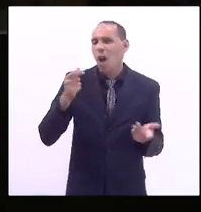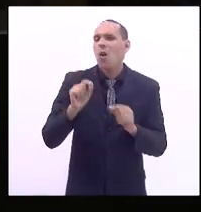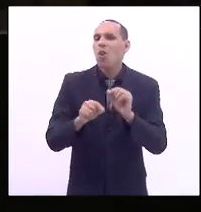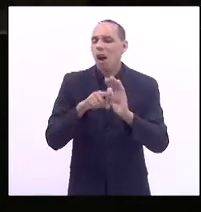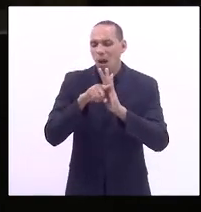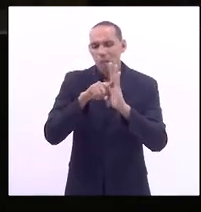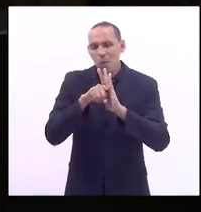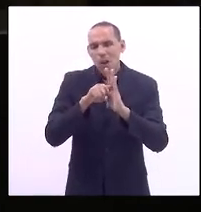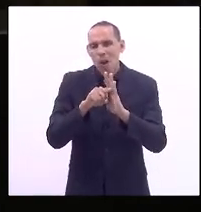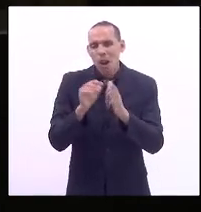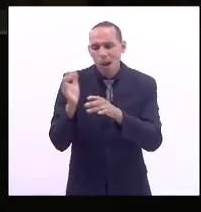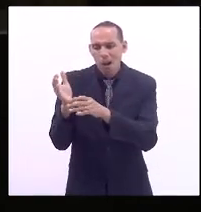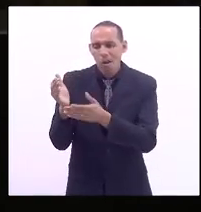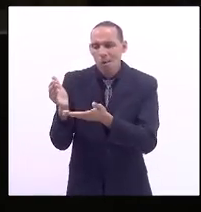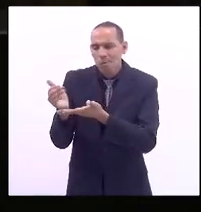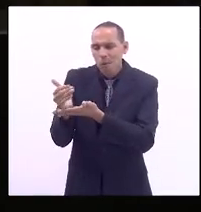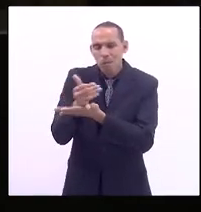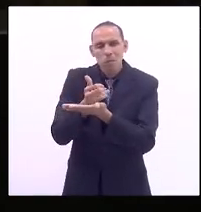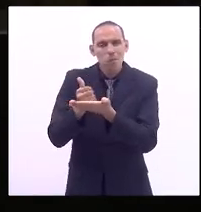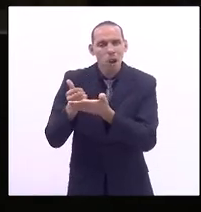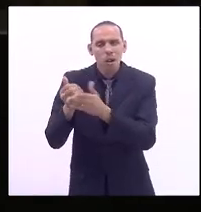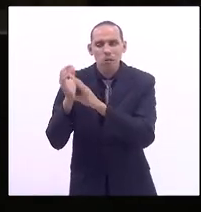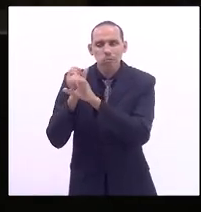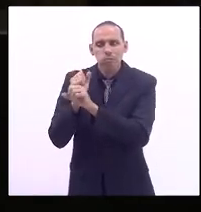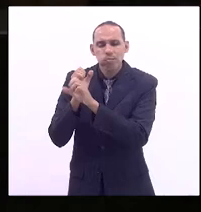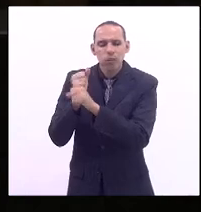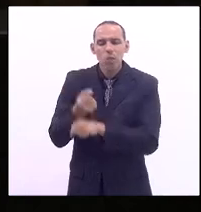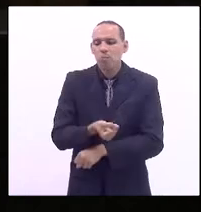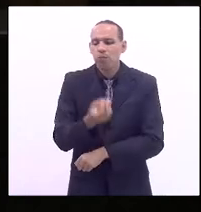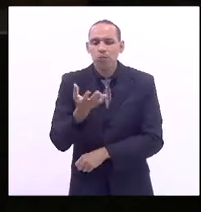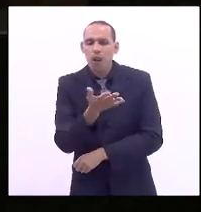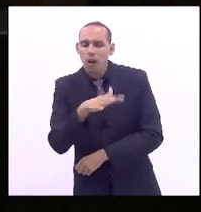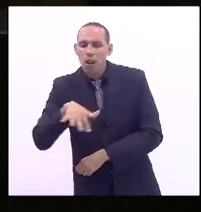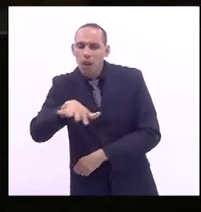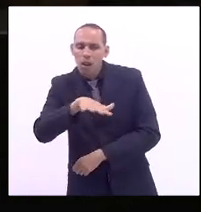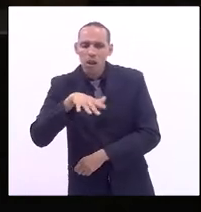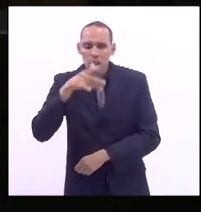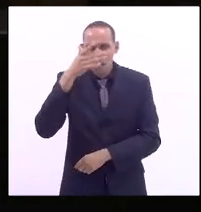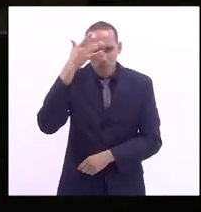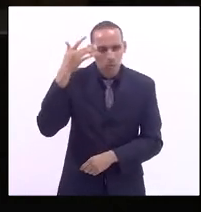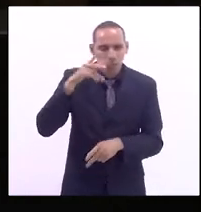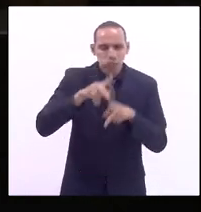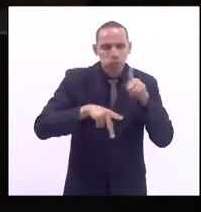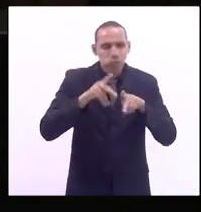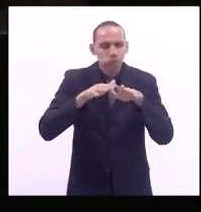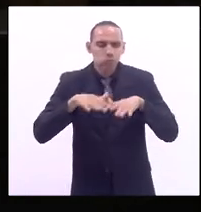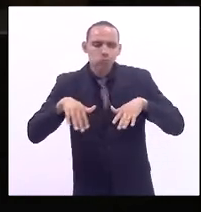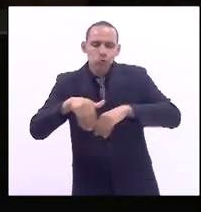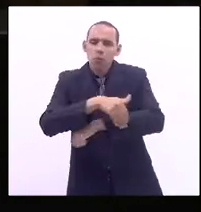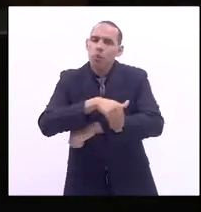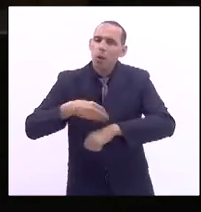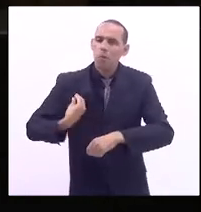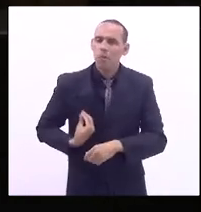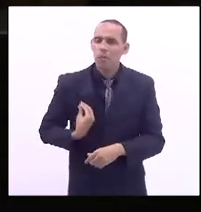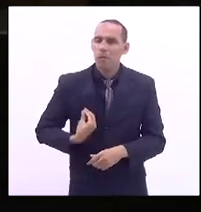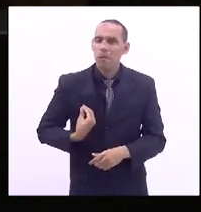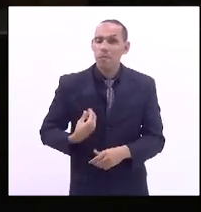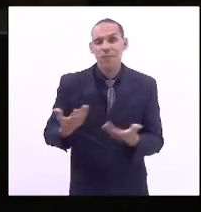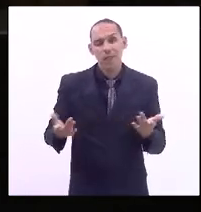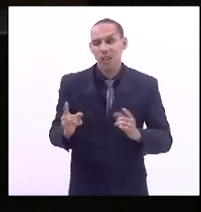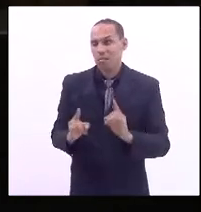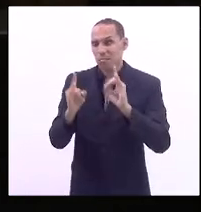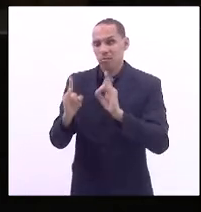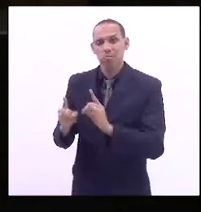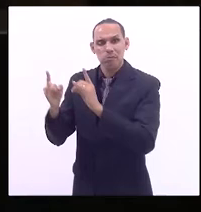desta população em situação de rua e alguma destinação desses